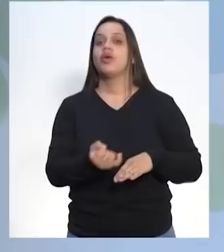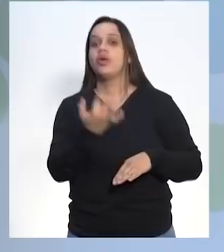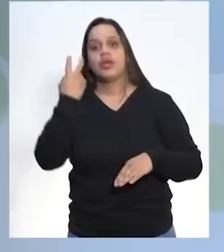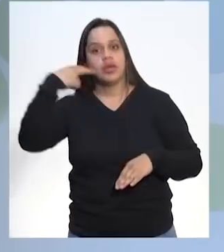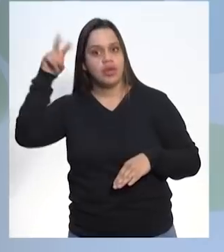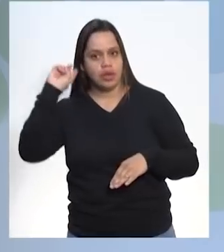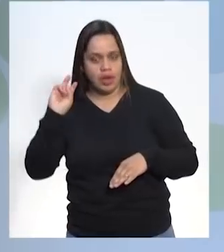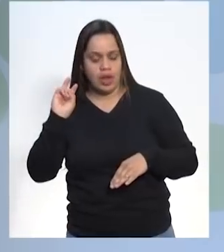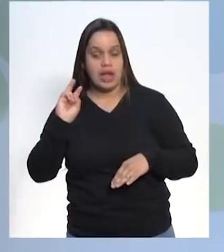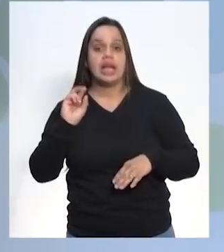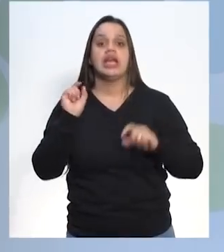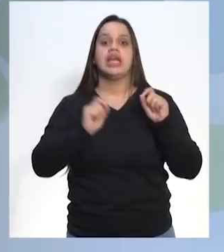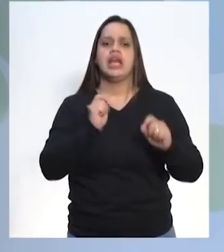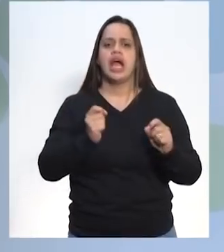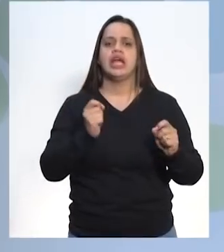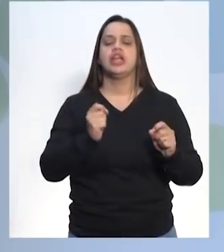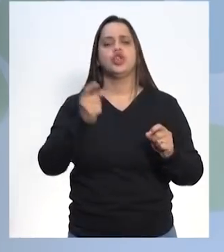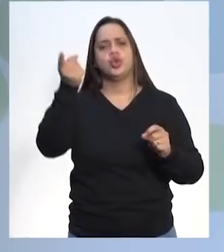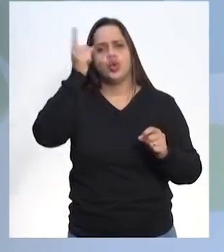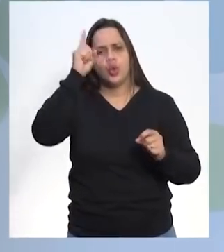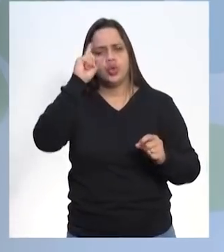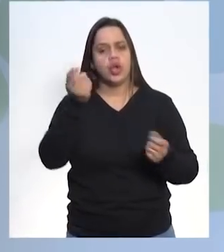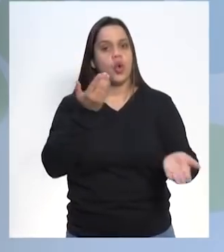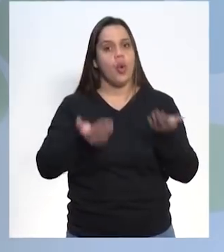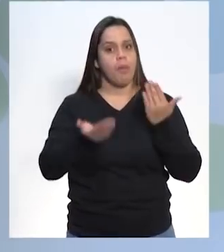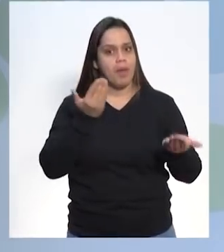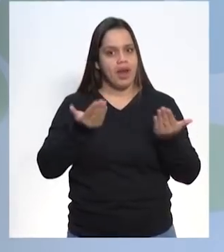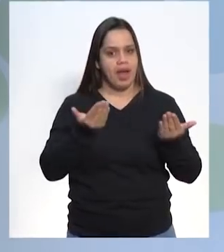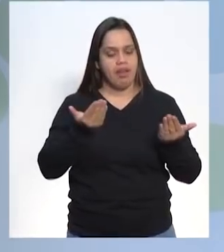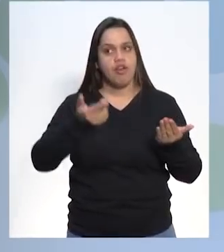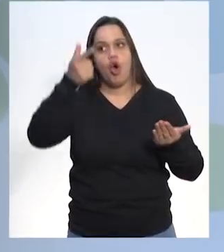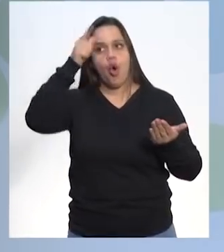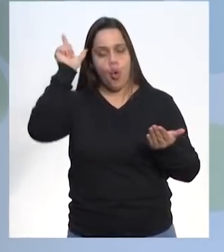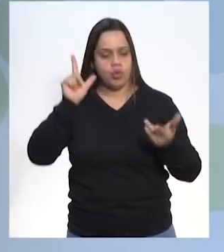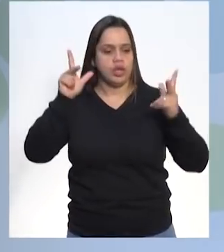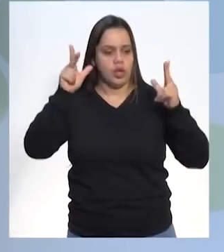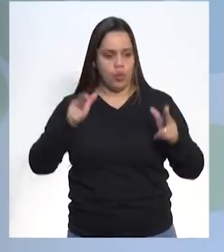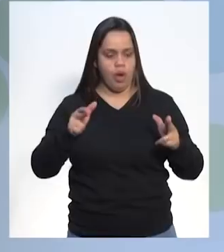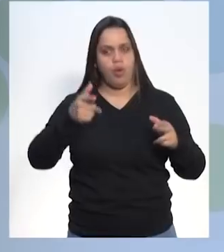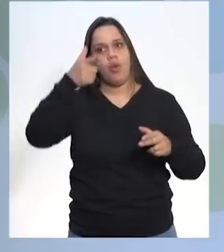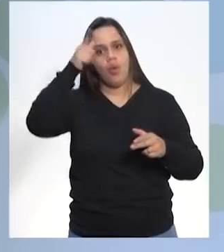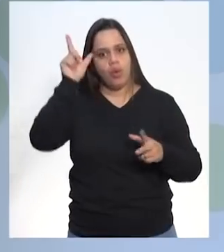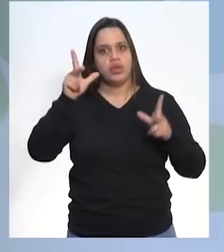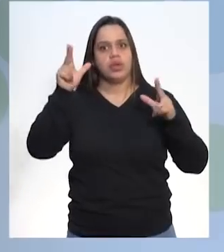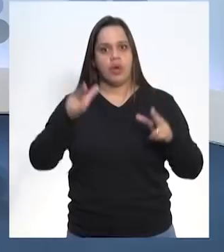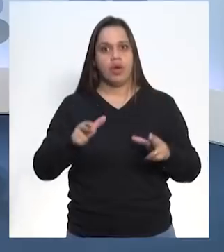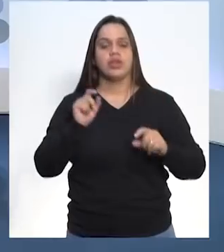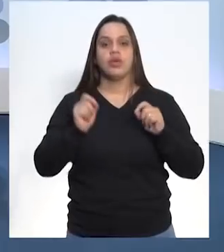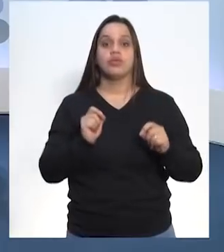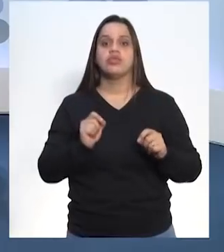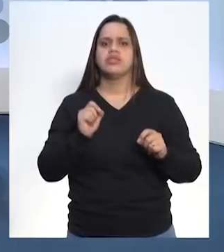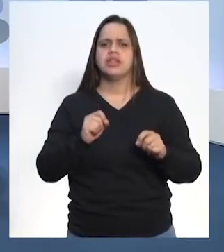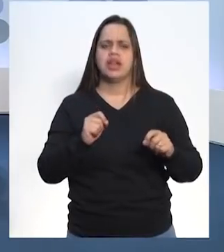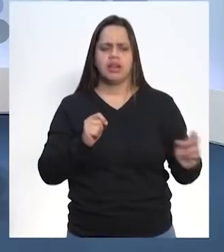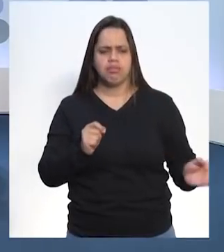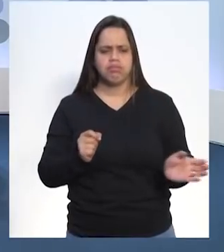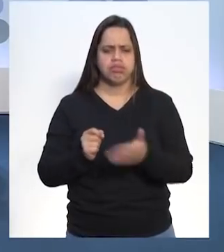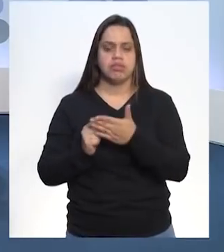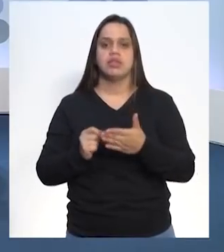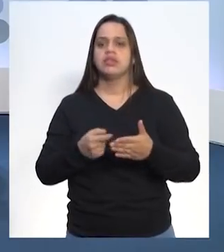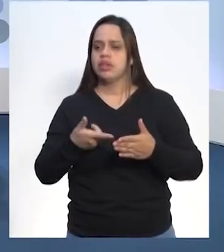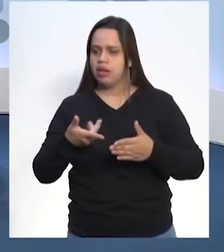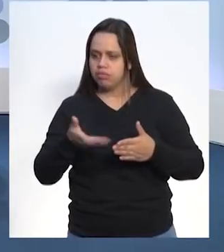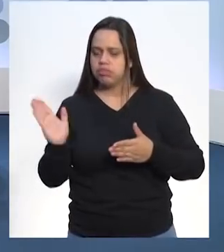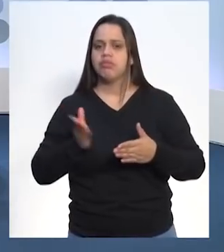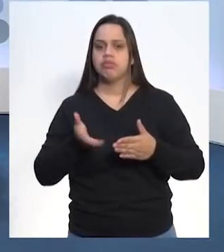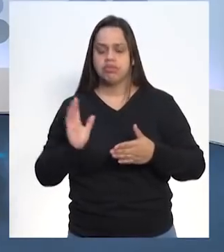no caso, tivesse que colocar uma pedra a mais, o que acontecia? Tinha uma ovelha a mais. Sim. E se faltasse